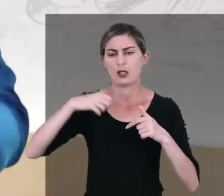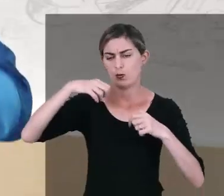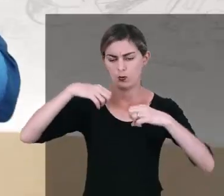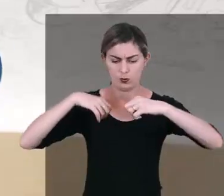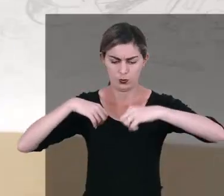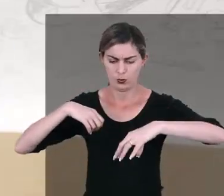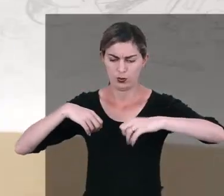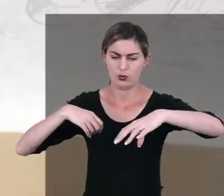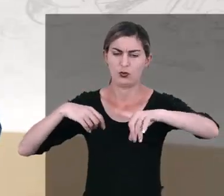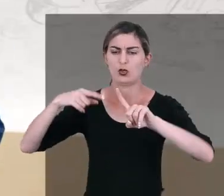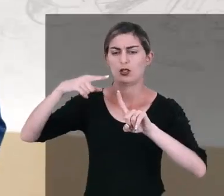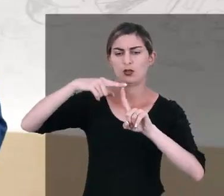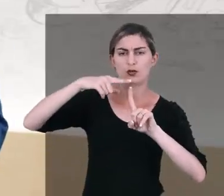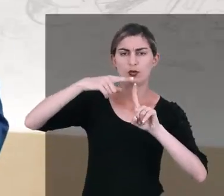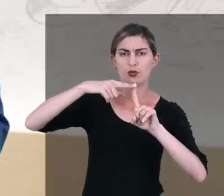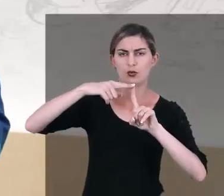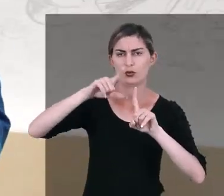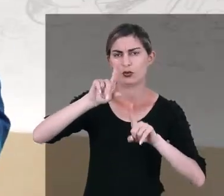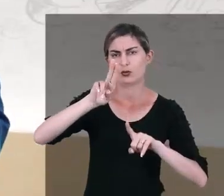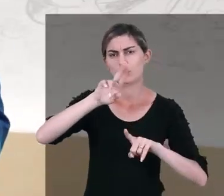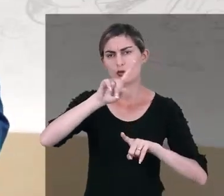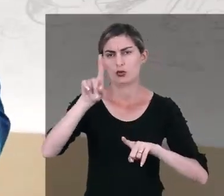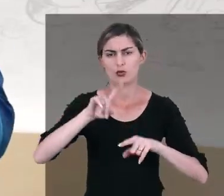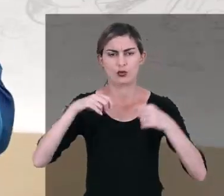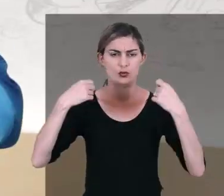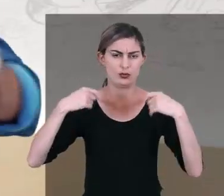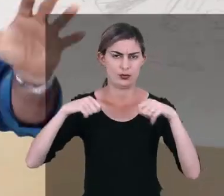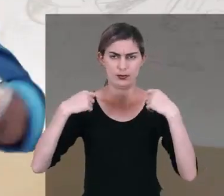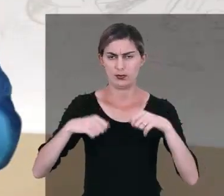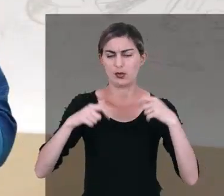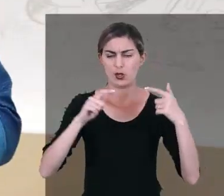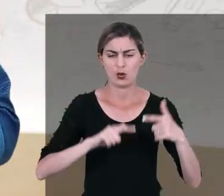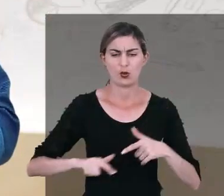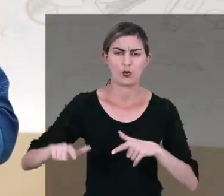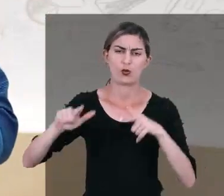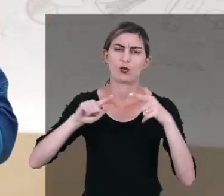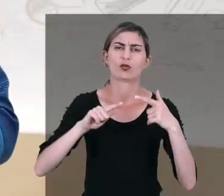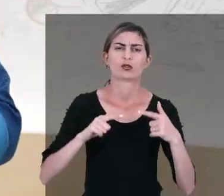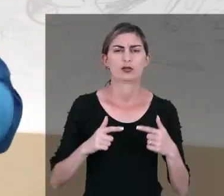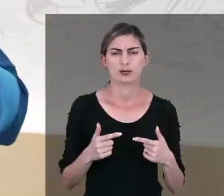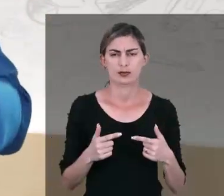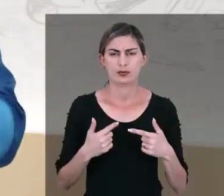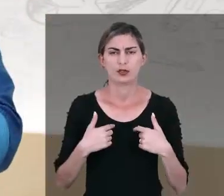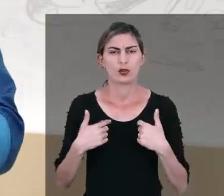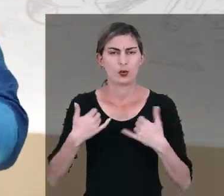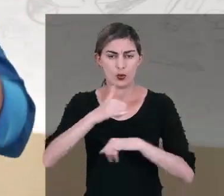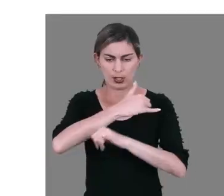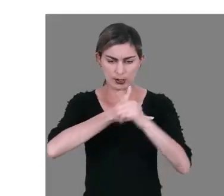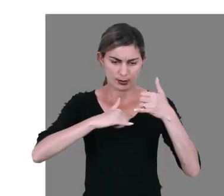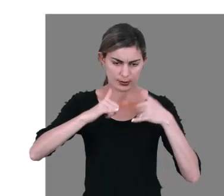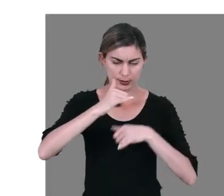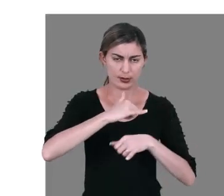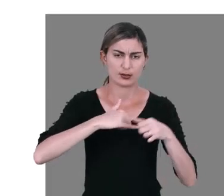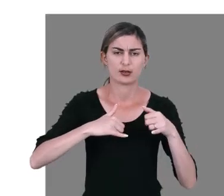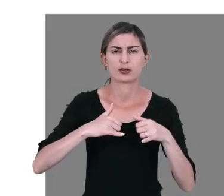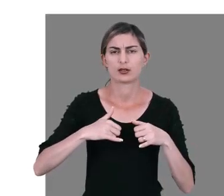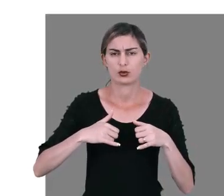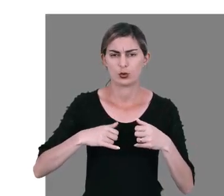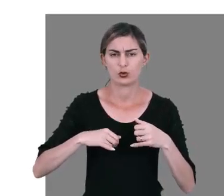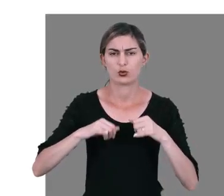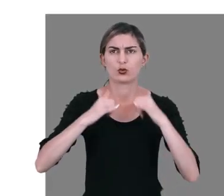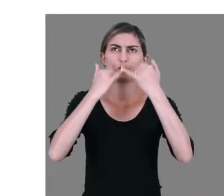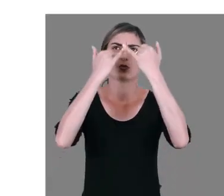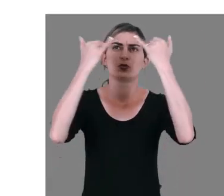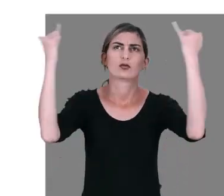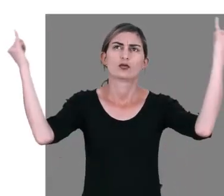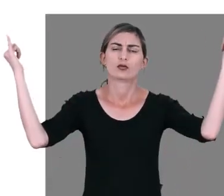lâmpadas, o tipo de luz que a gente vai precisar e onde isso vai se definir no espaço. O elétrico vai tratar da questão da